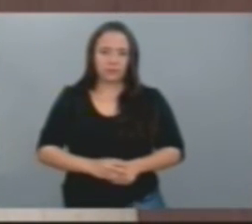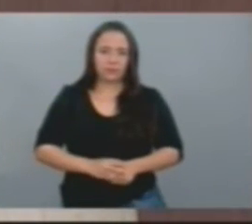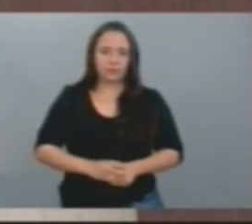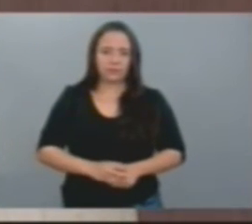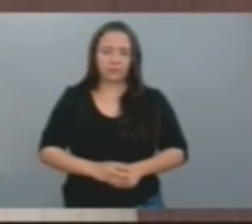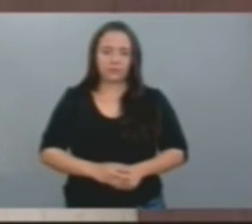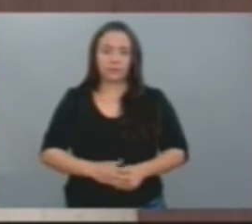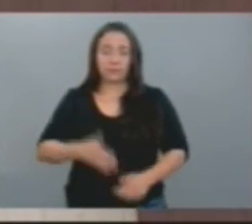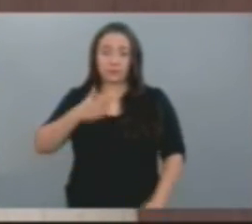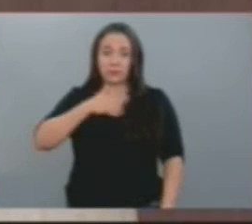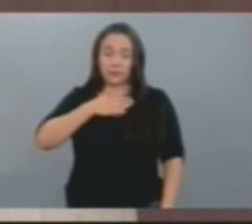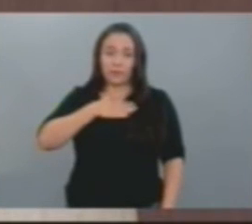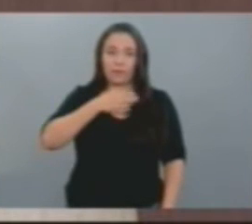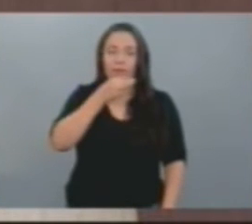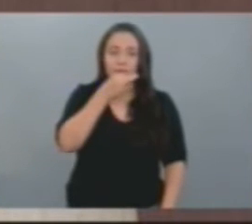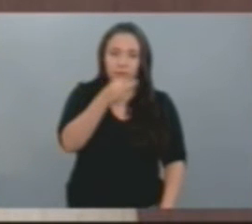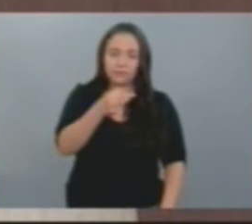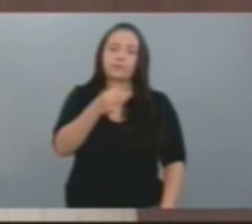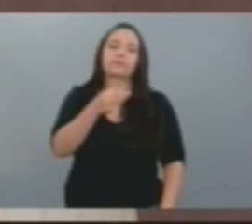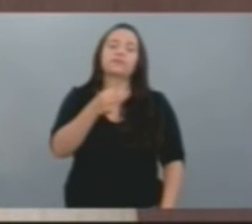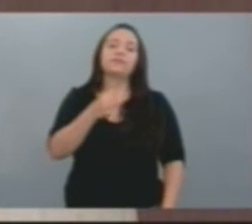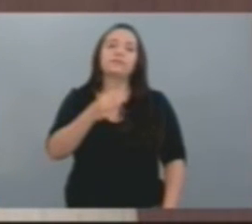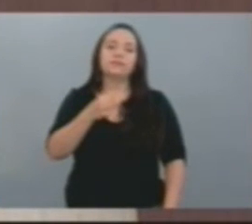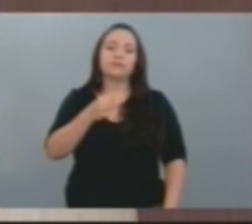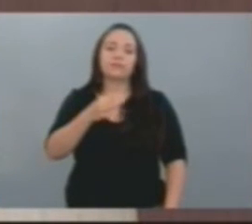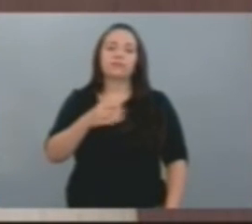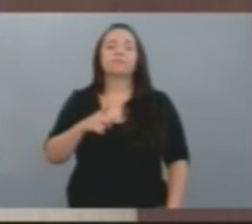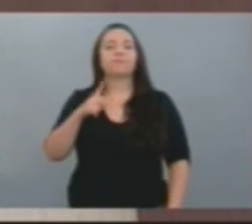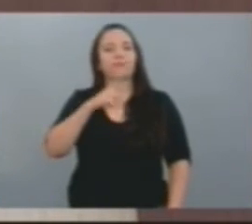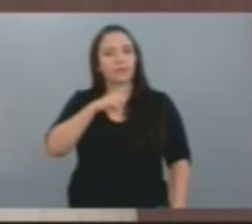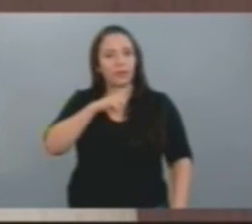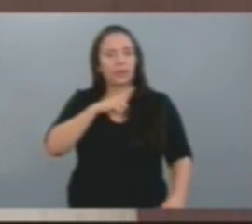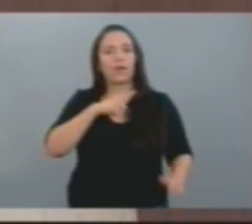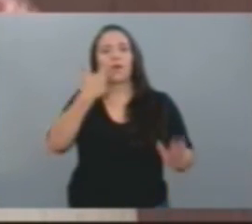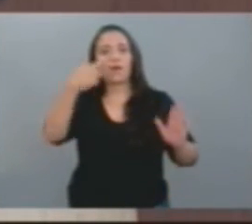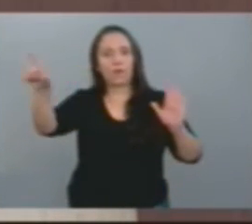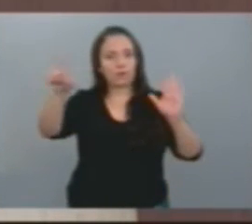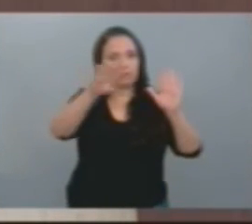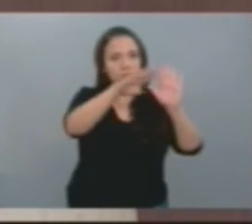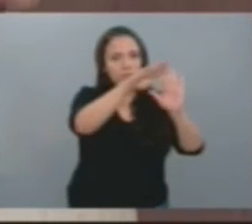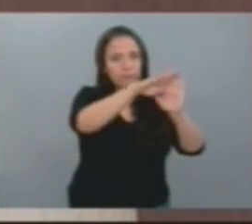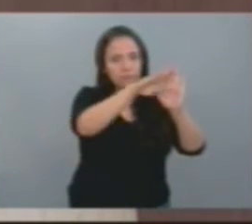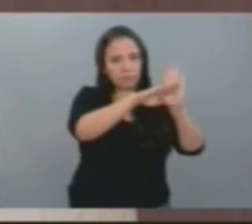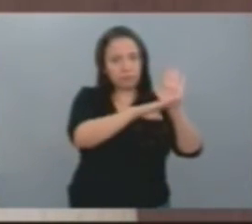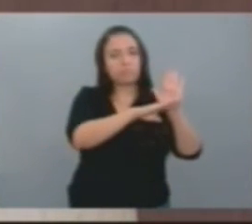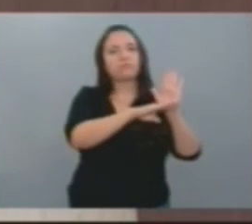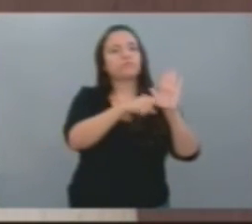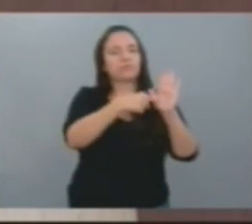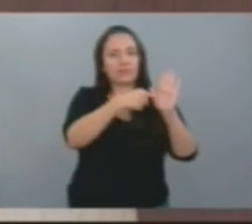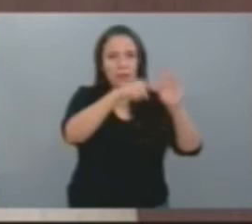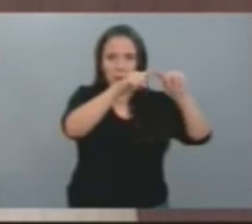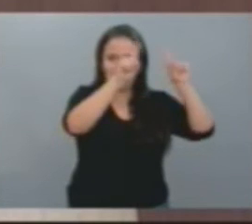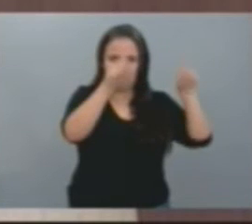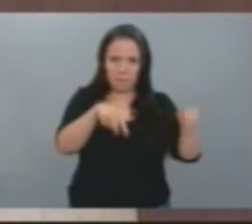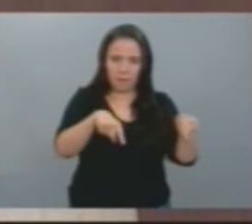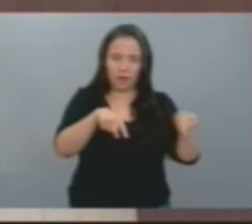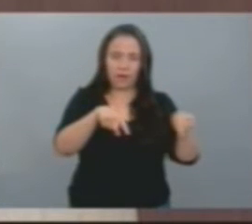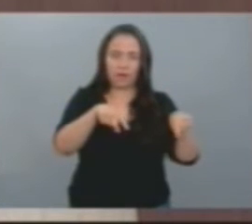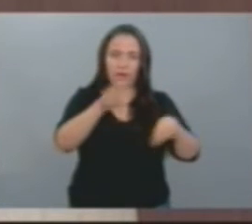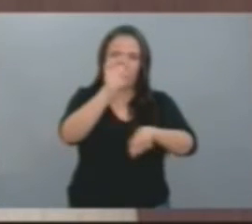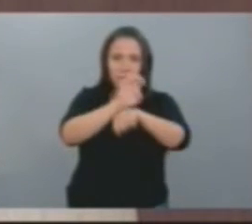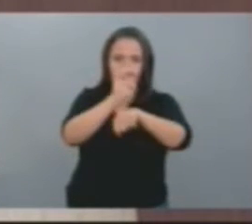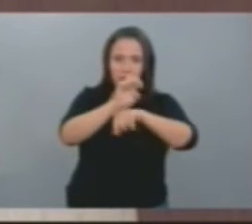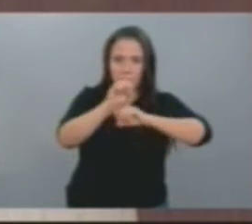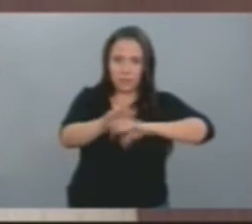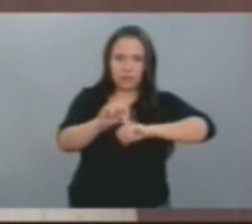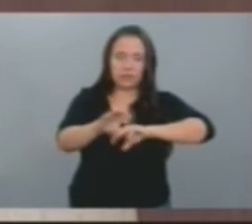De outro ponto de vista, temos uma outra meta, também do Plano Estadual de Educação,